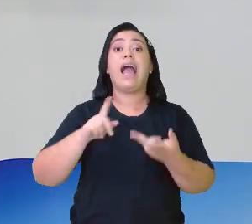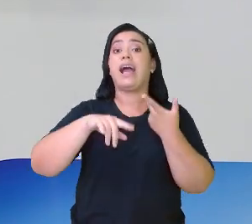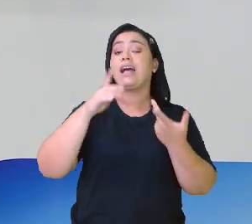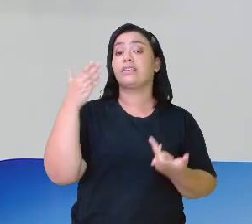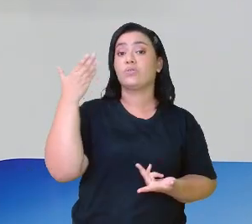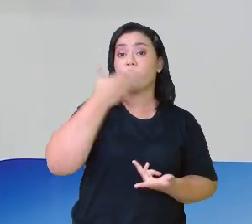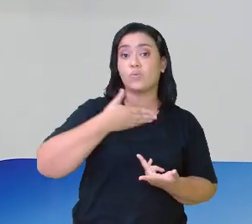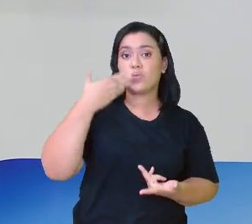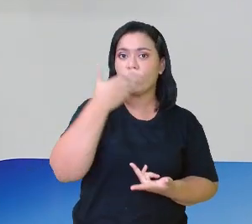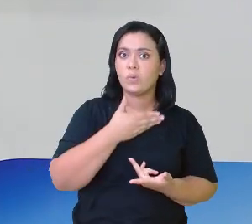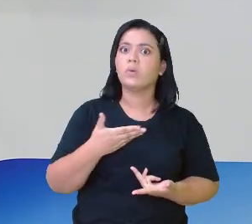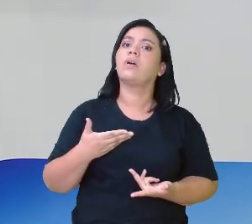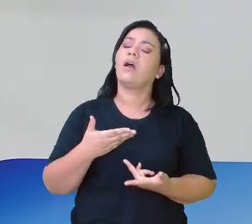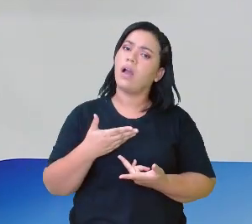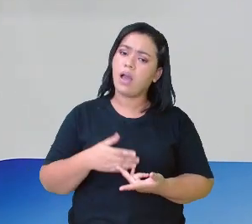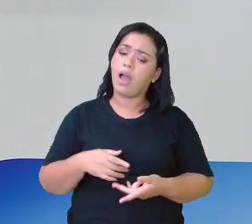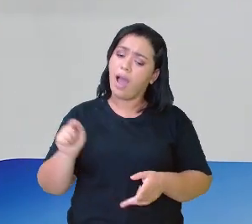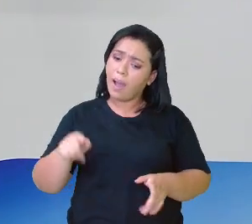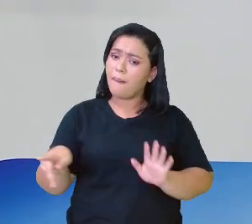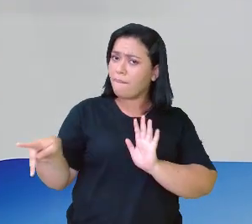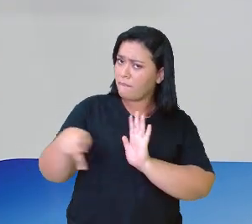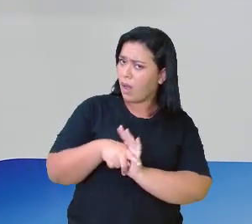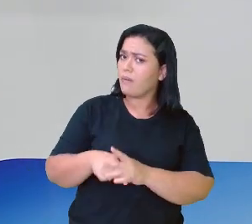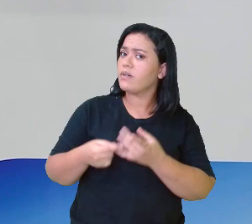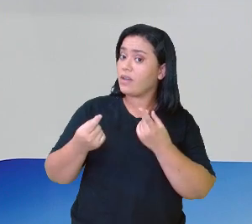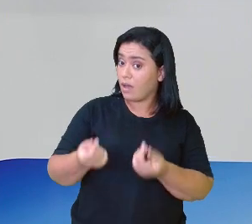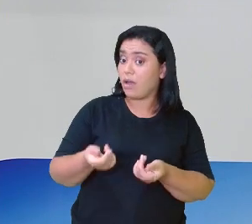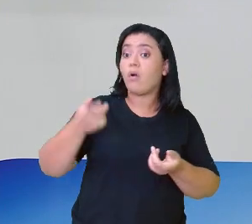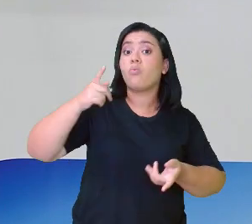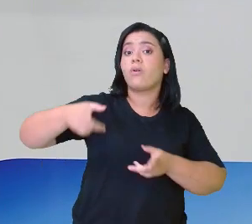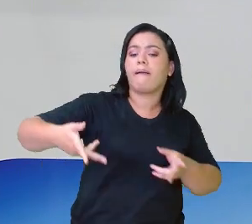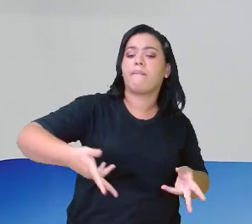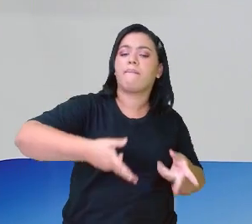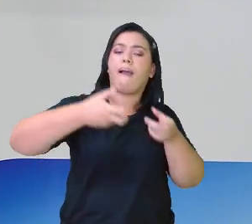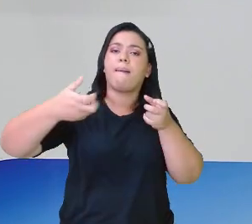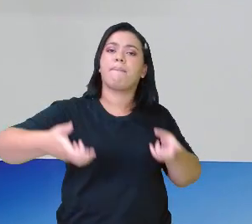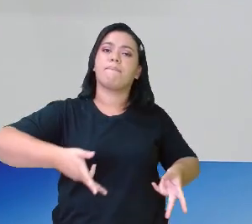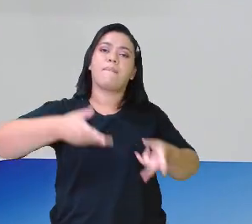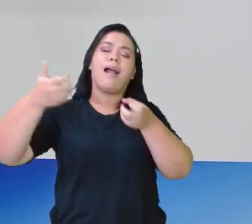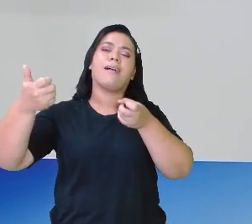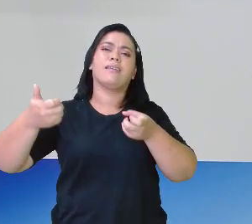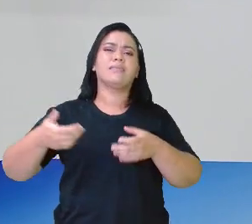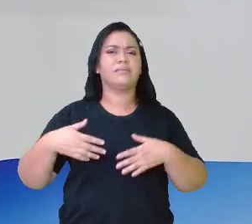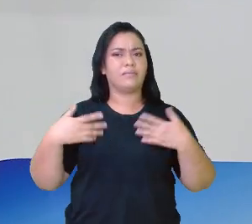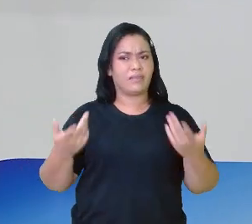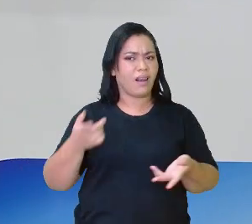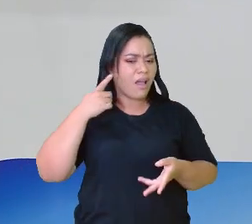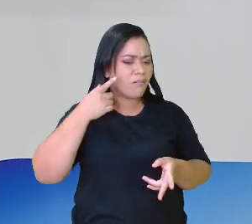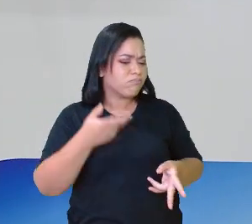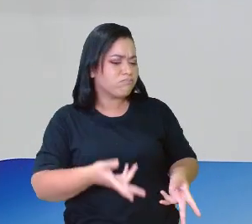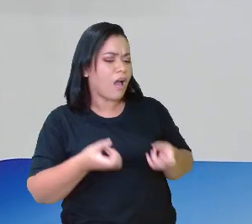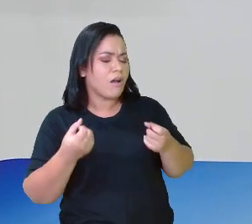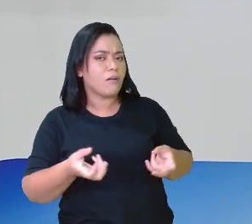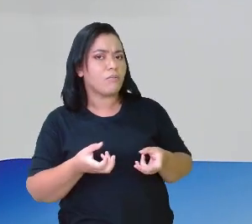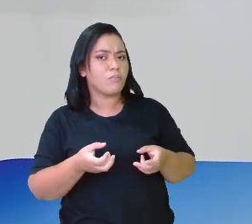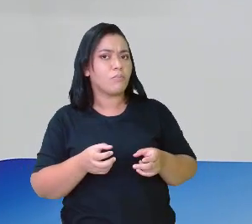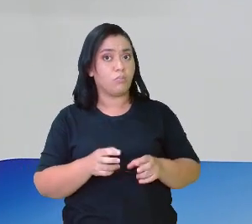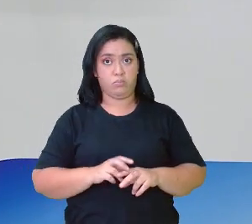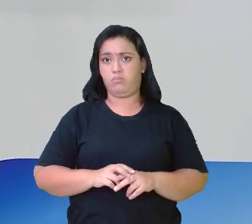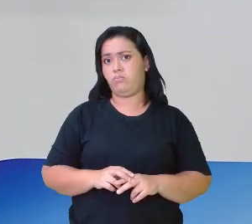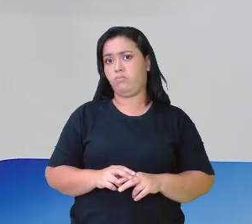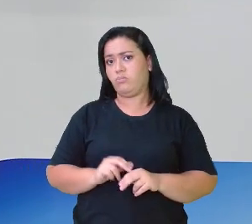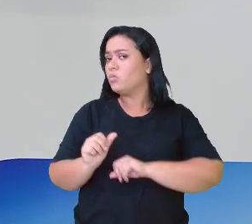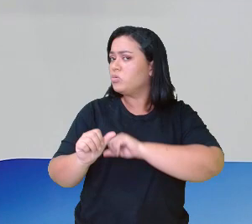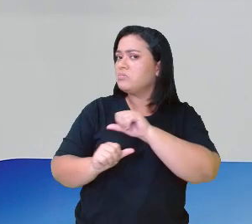açúcar, riquezas aqui do nosso território que foram exploradas. Será que esse processo de exploração mudou,